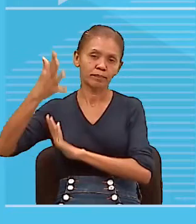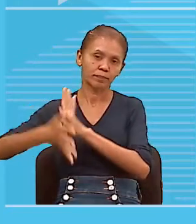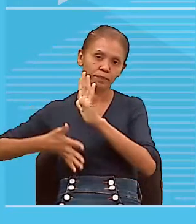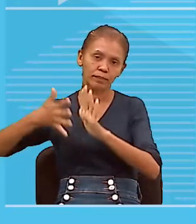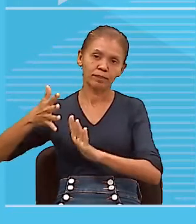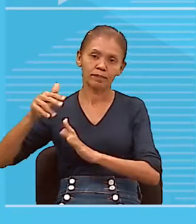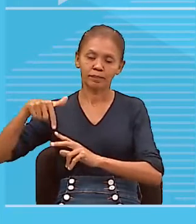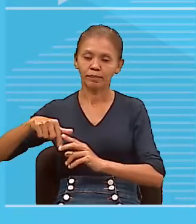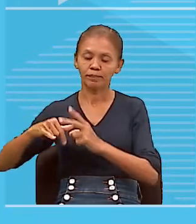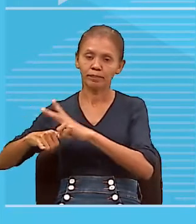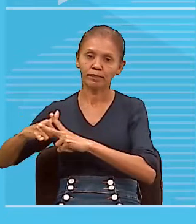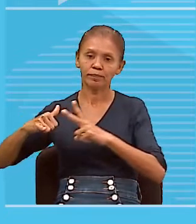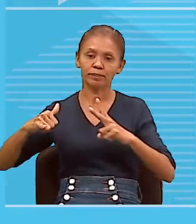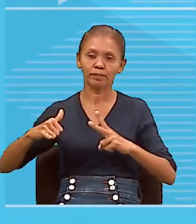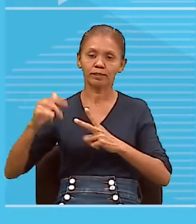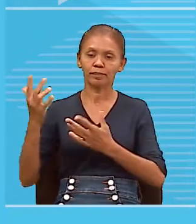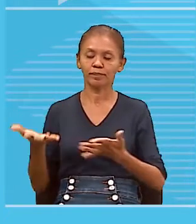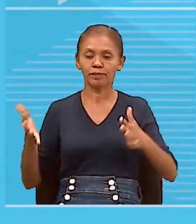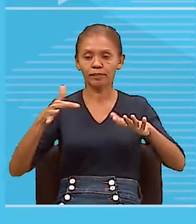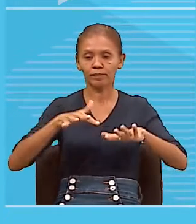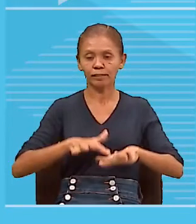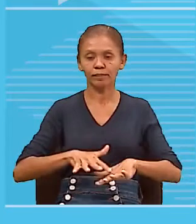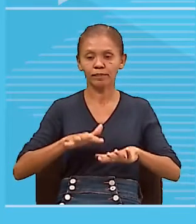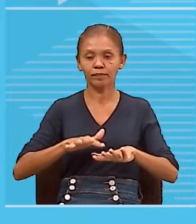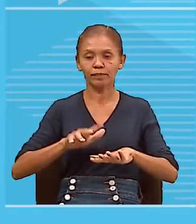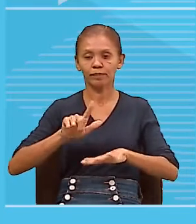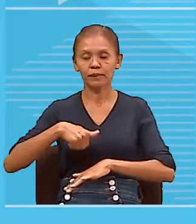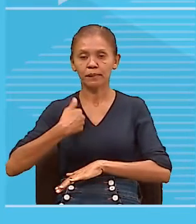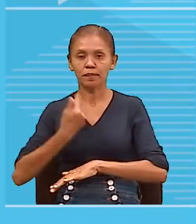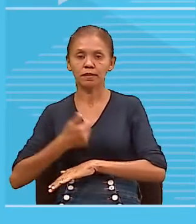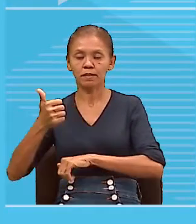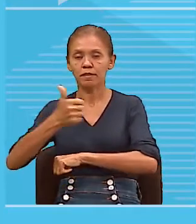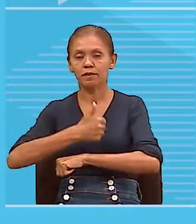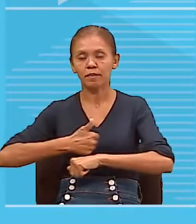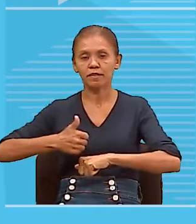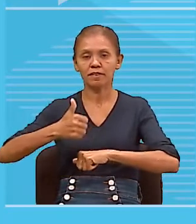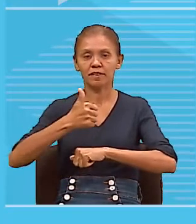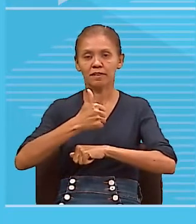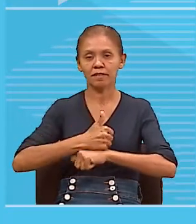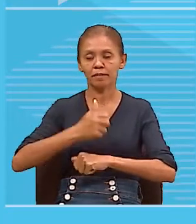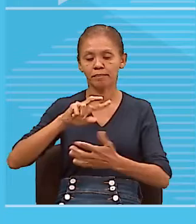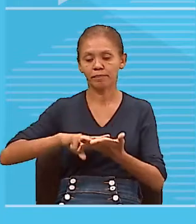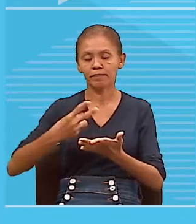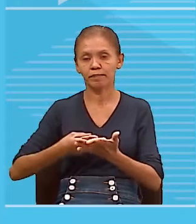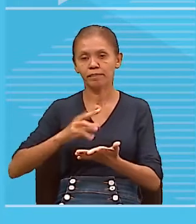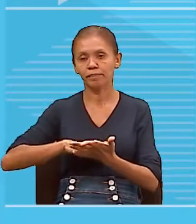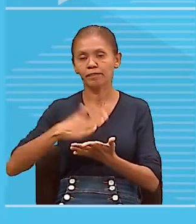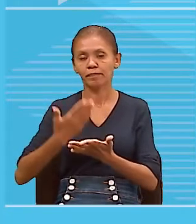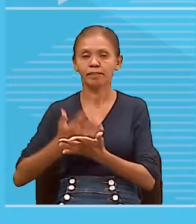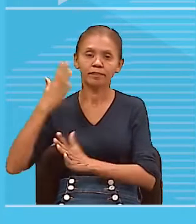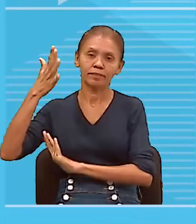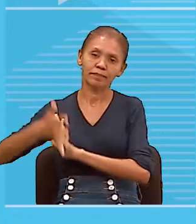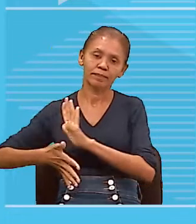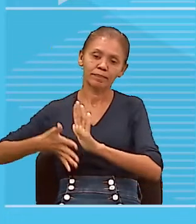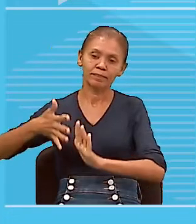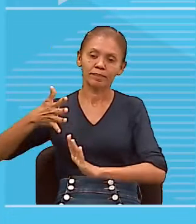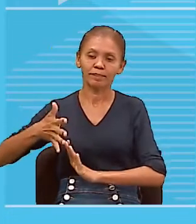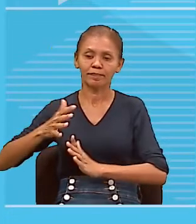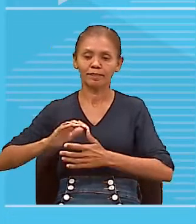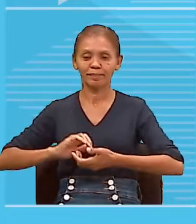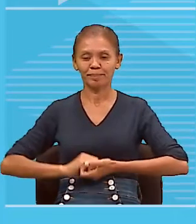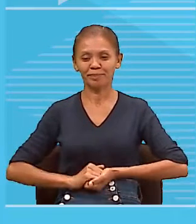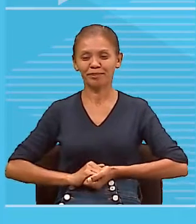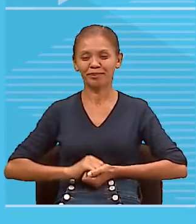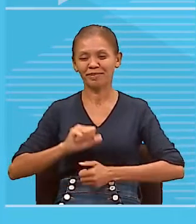nosso diferencial aqui na inclusão né com os nossos queridos e queridas da dos intérpretes de libras